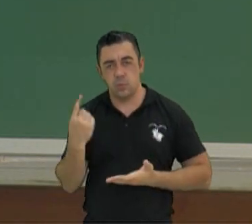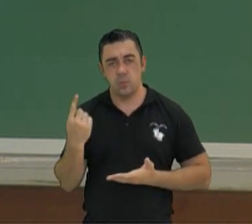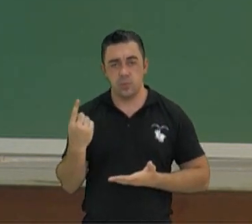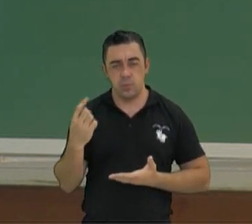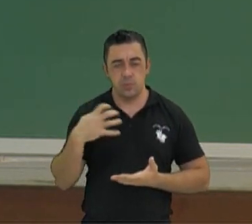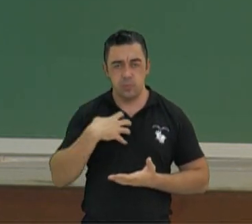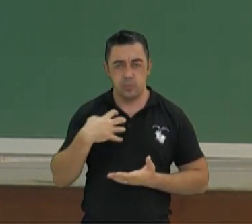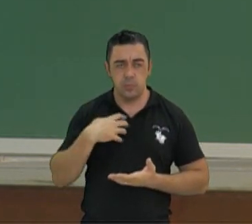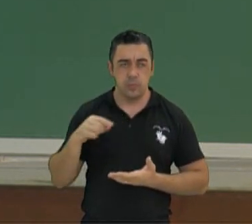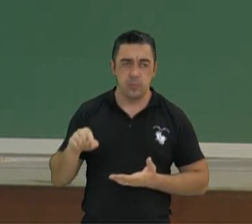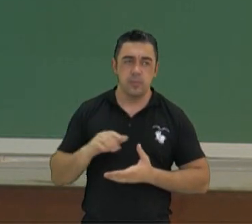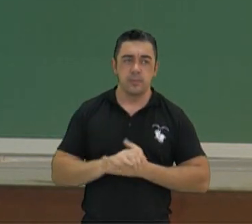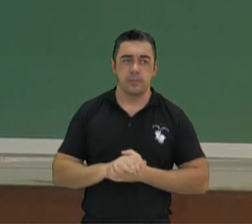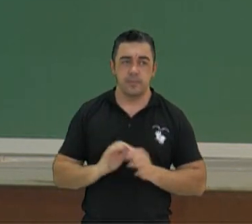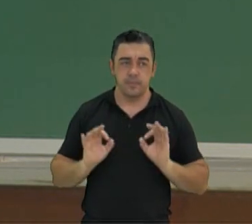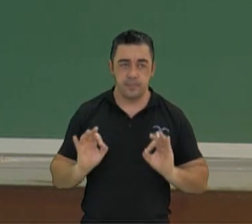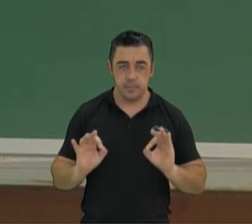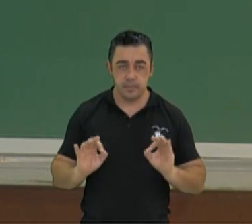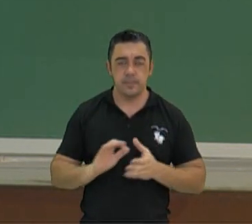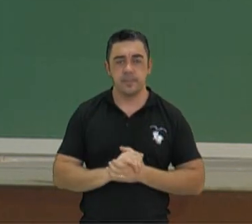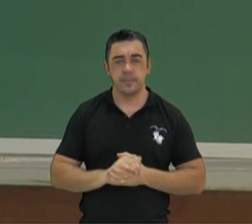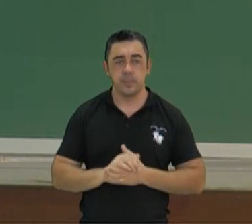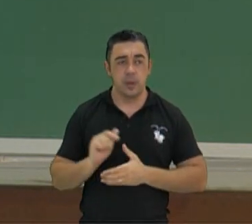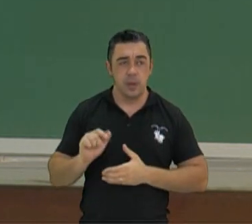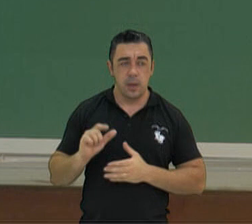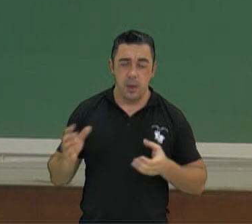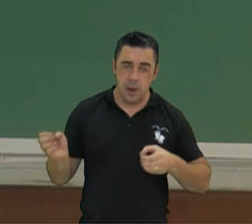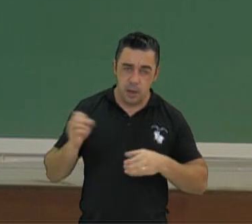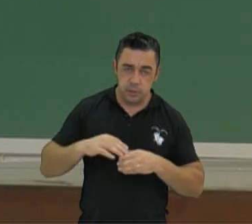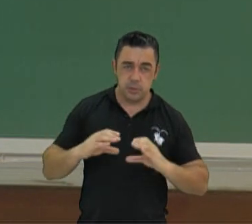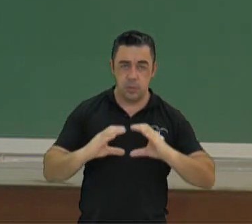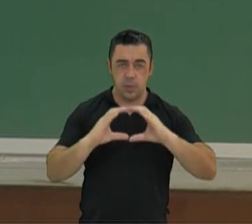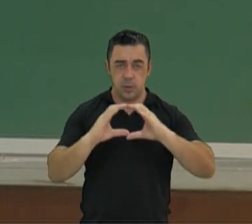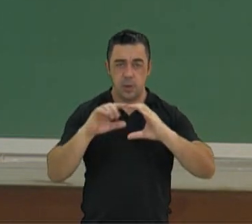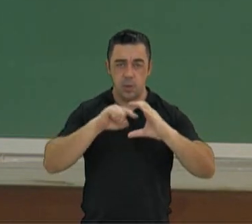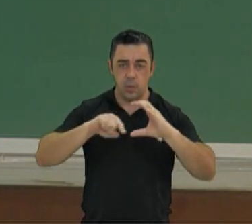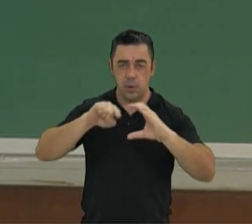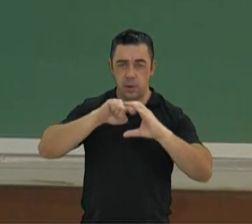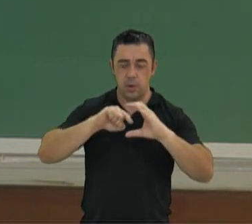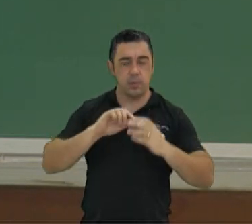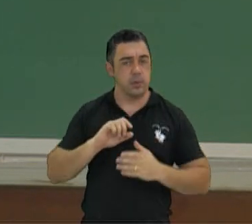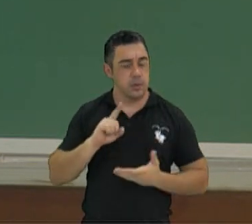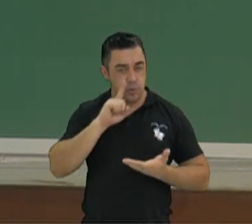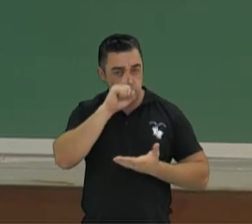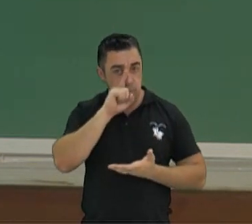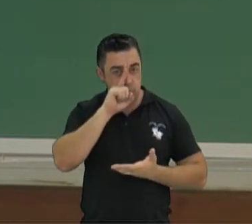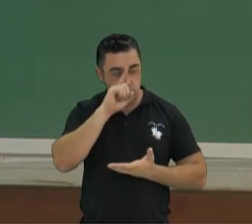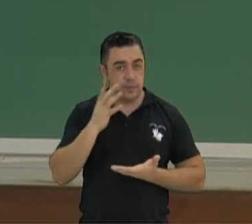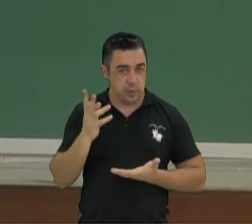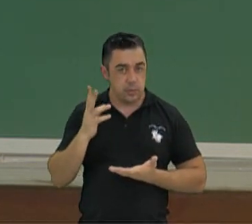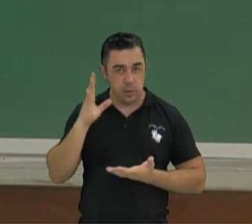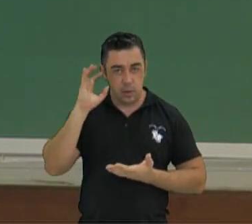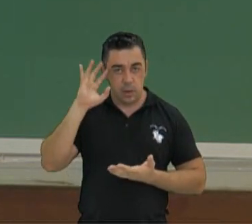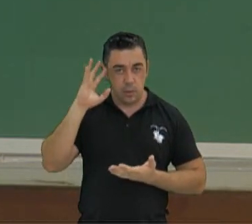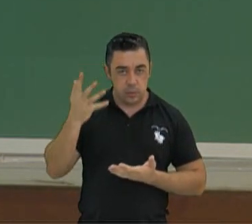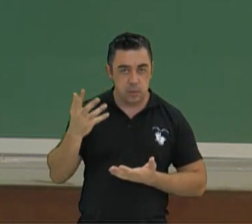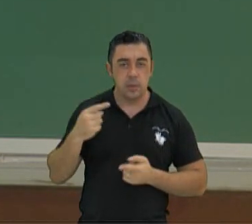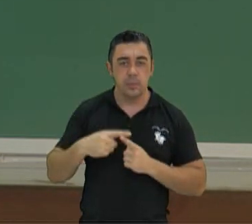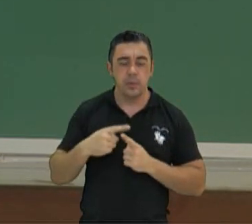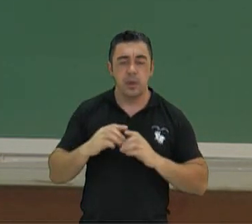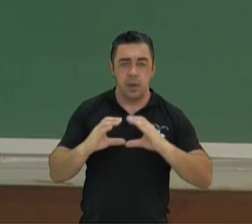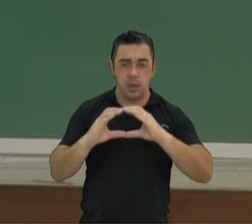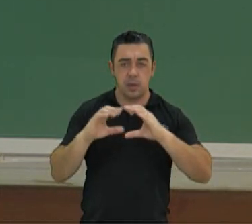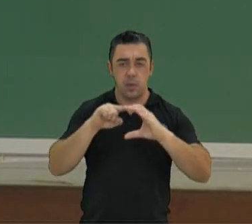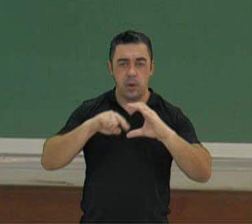um produto. Certo? Adição ao anel aromático é raro, é mais difícil de ocorrer, porque anéis